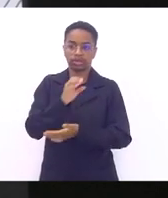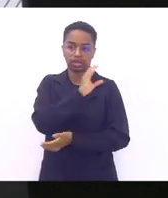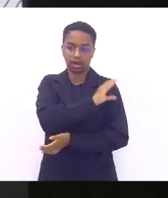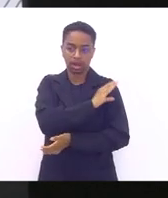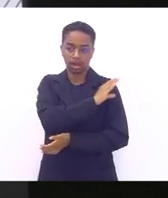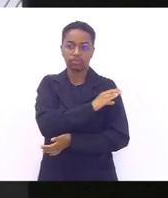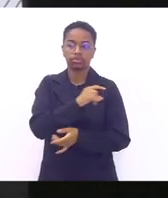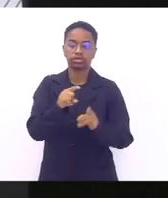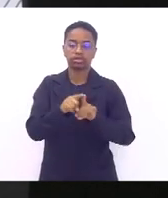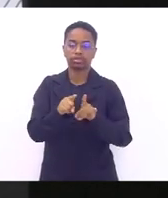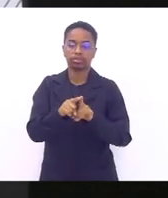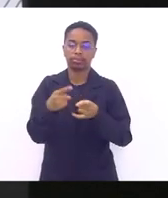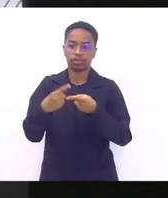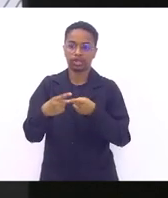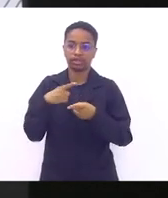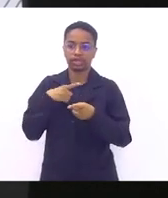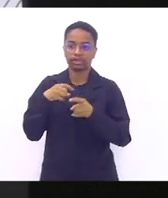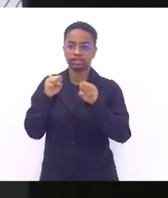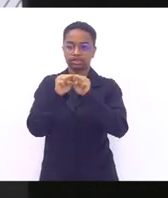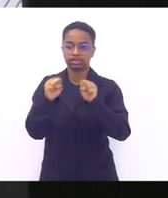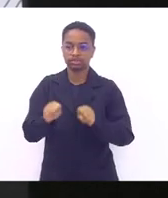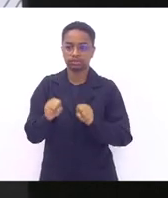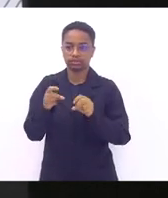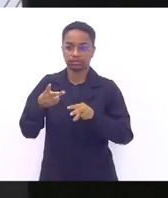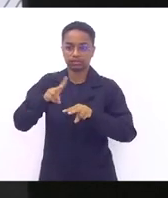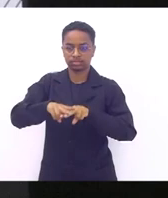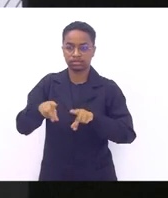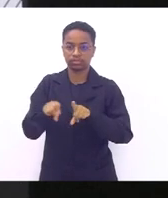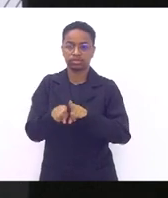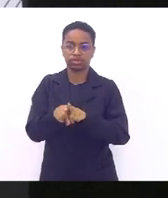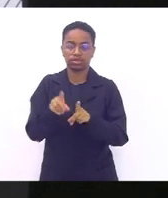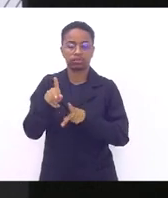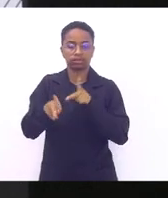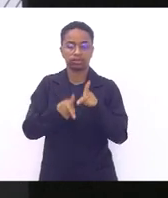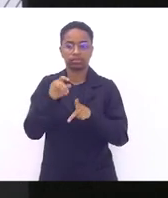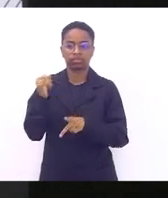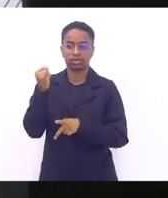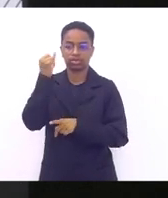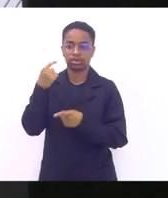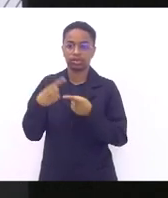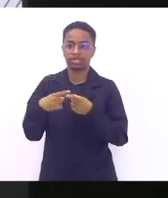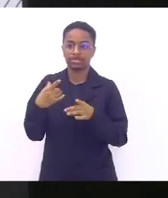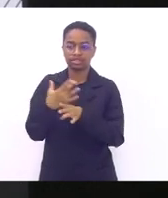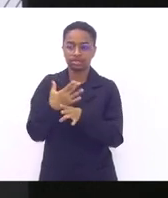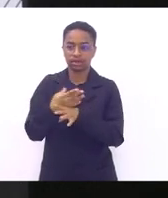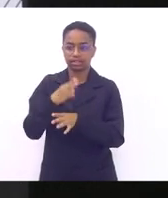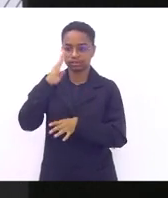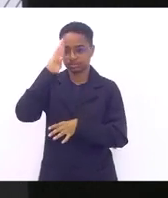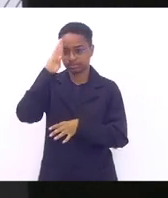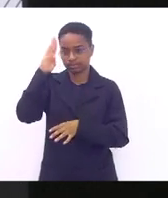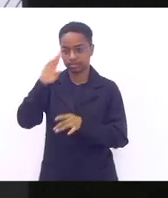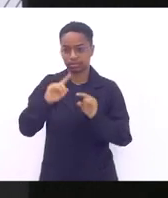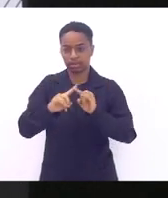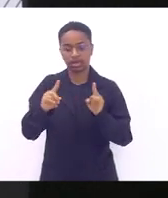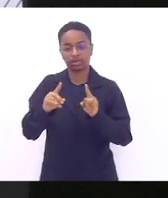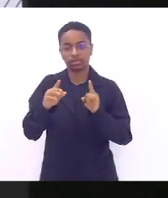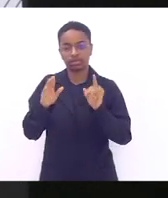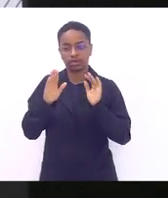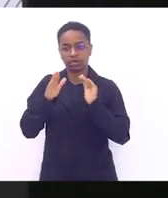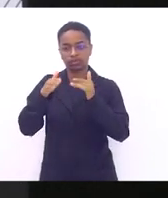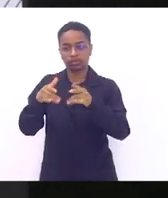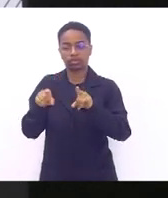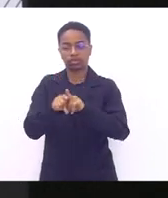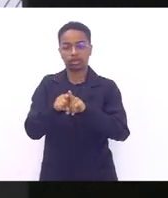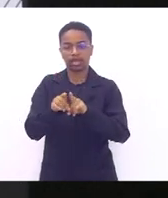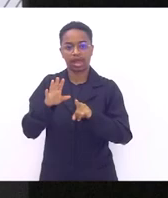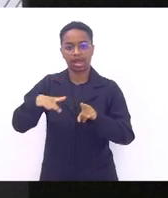porque ele tem um sistema prisional também, tem uma população importante, é um município prioritário, mas como ele atenderia a região norte e noroeste